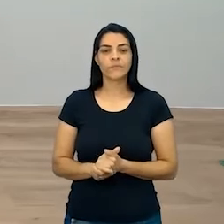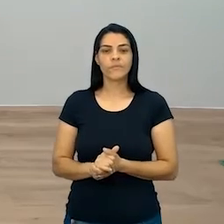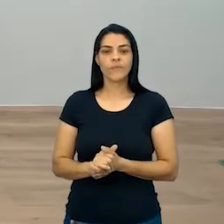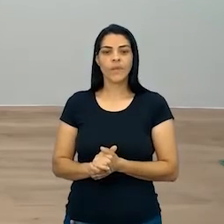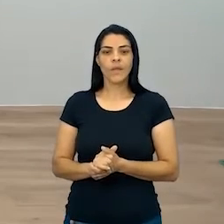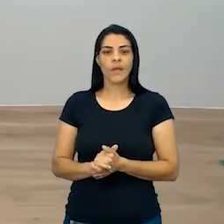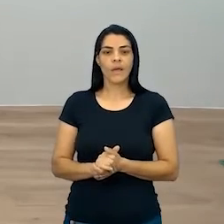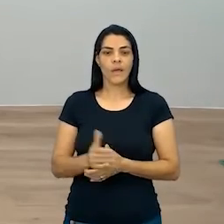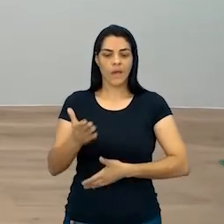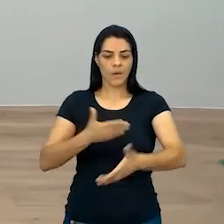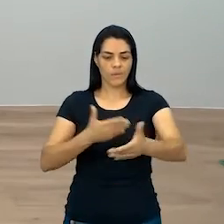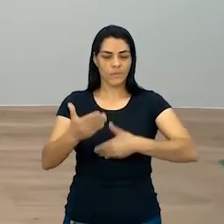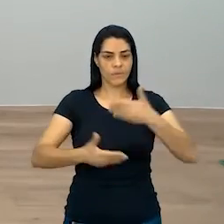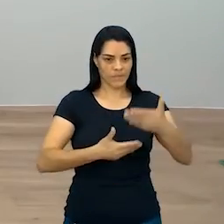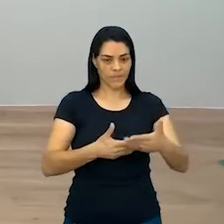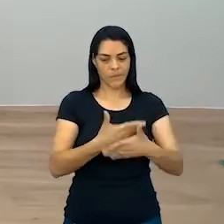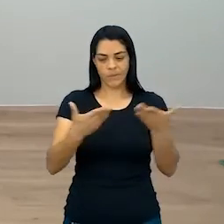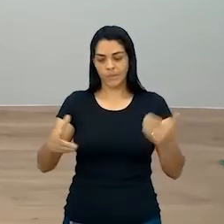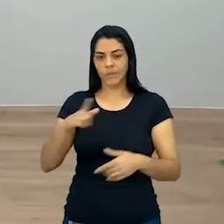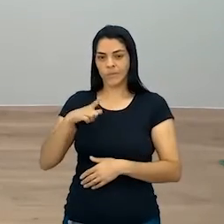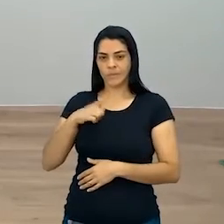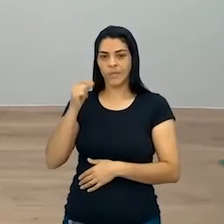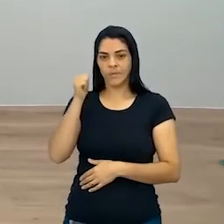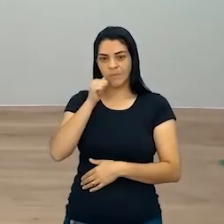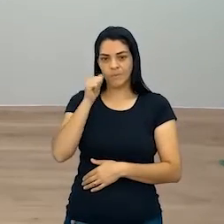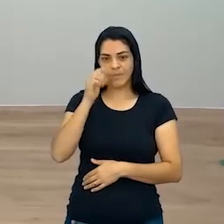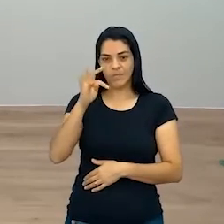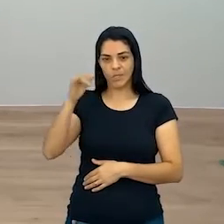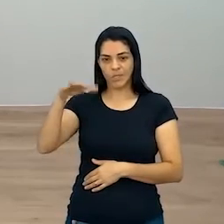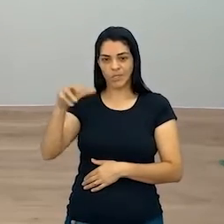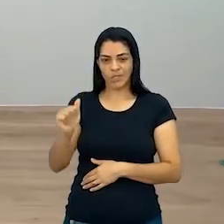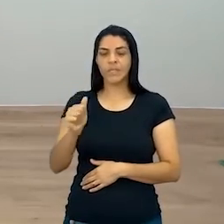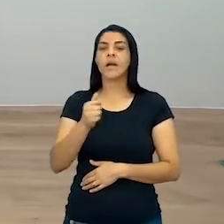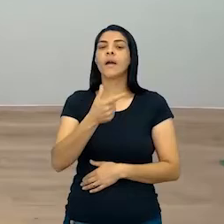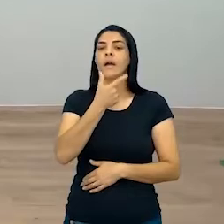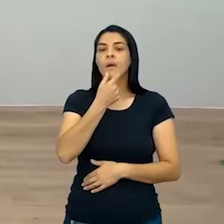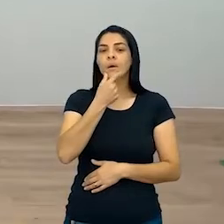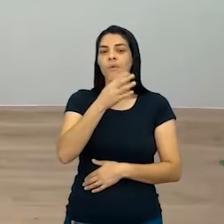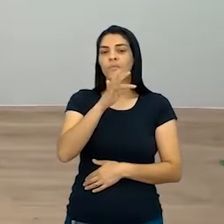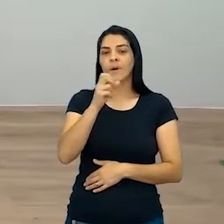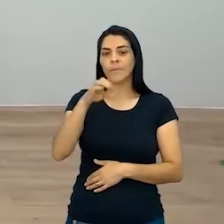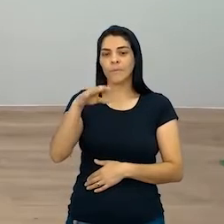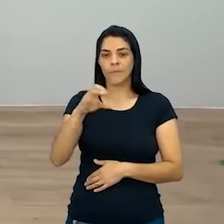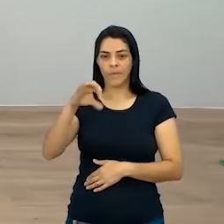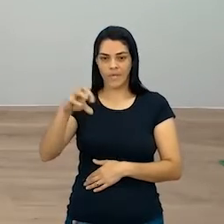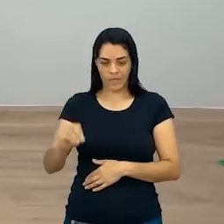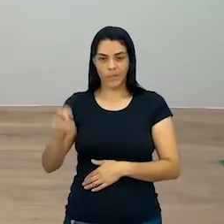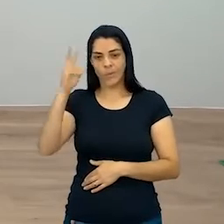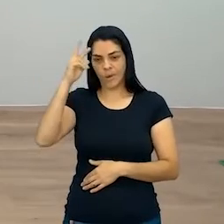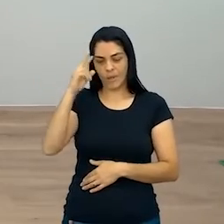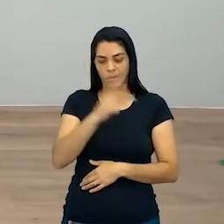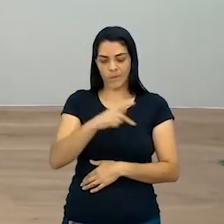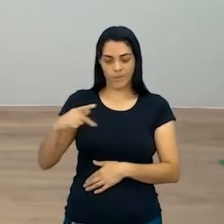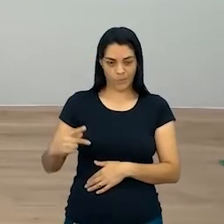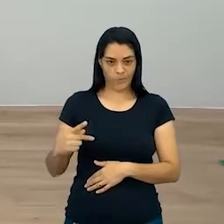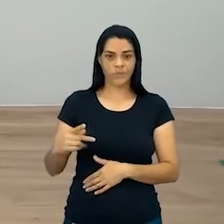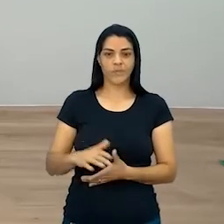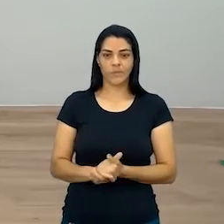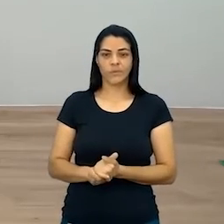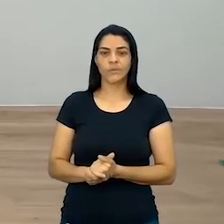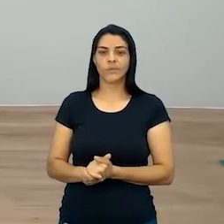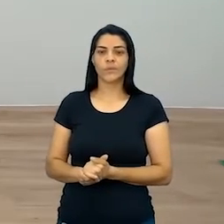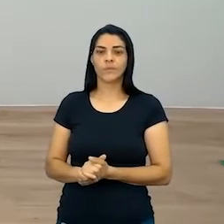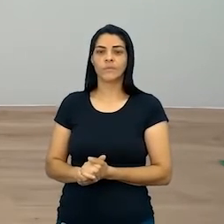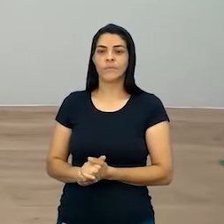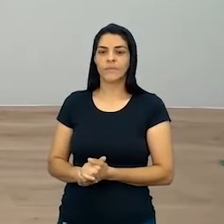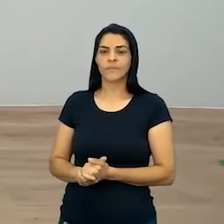tem hoje da Tina e do Fabiano para o nosso ATPC. A gente quer lembrar os professores do registro na sede. Coloca aí na tela,